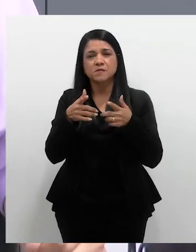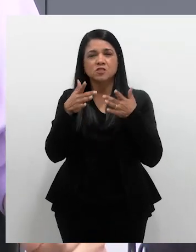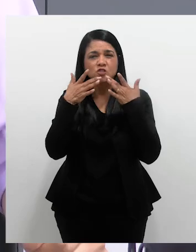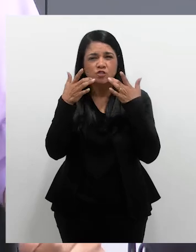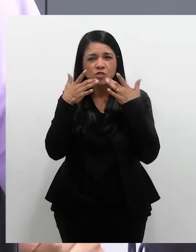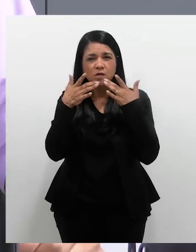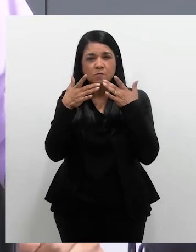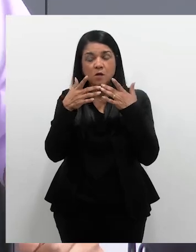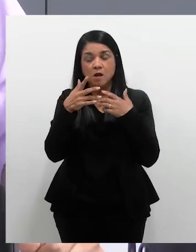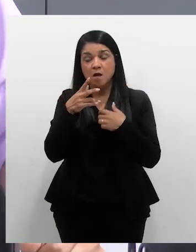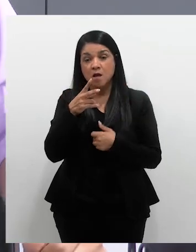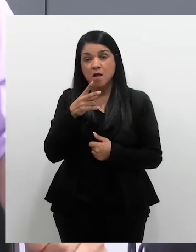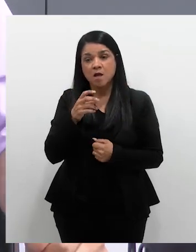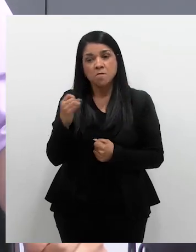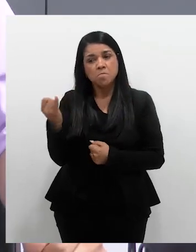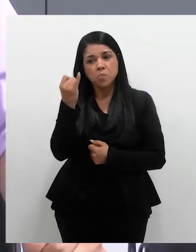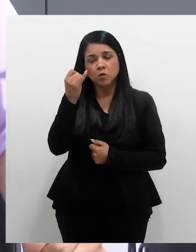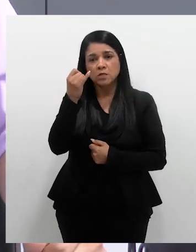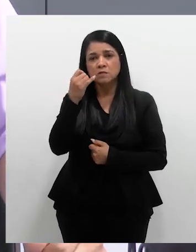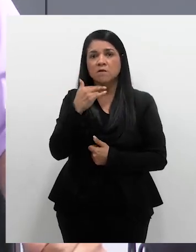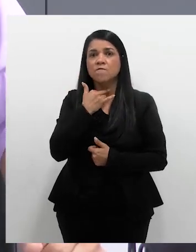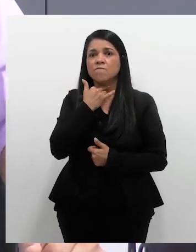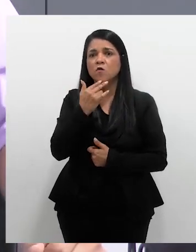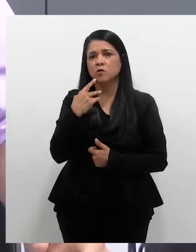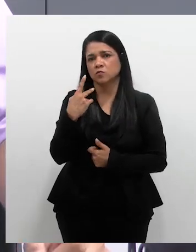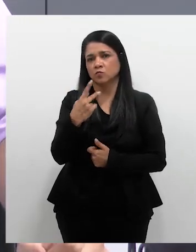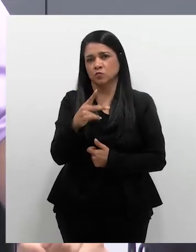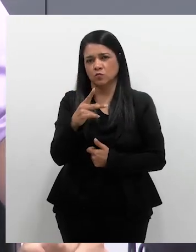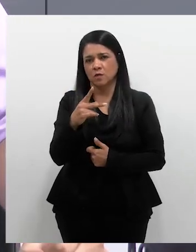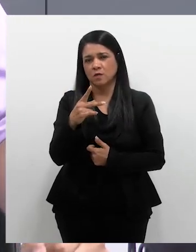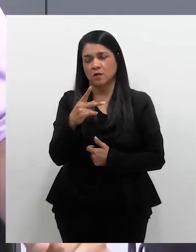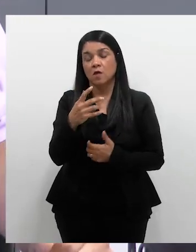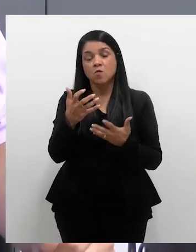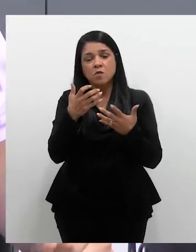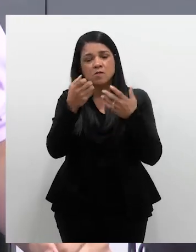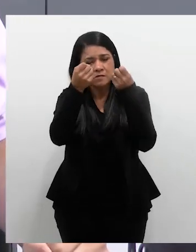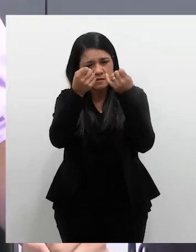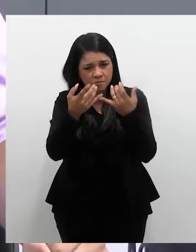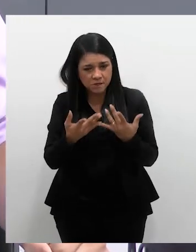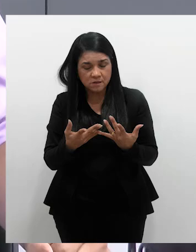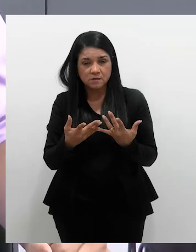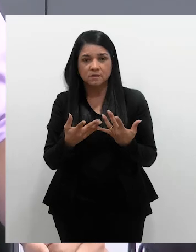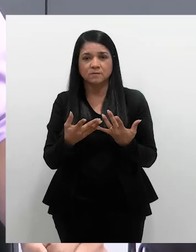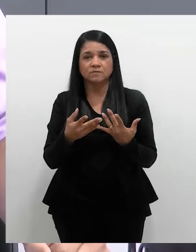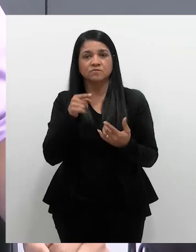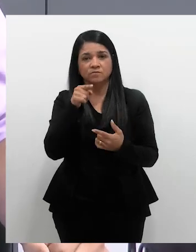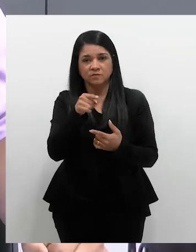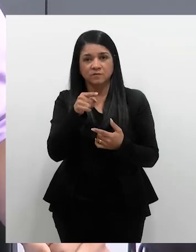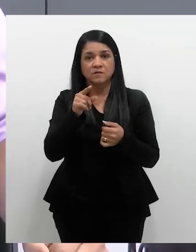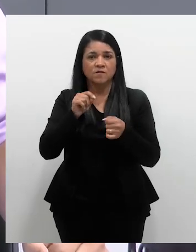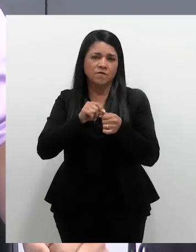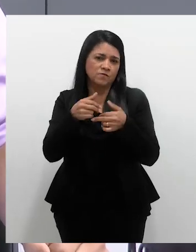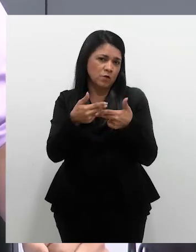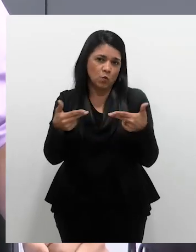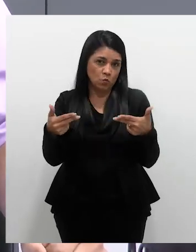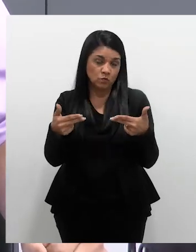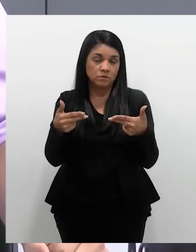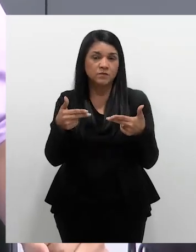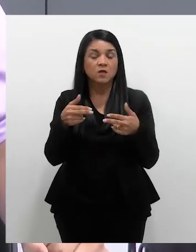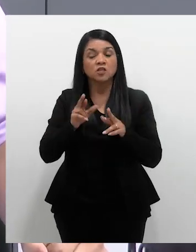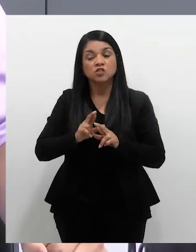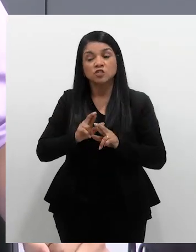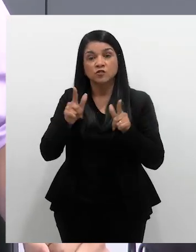a importância dessa sua potência vocal, porque quando você tá... eu queria que você explicasse pra gente, você que faz de tudo,